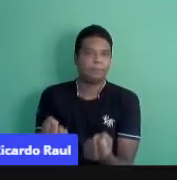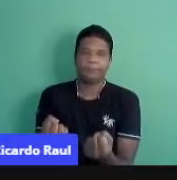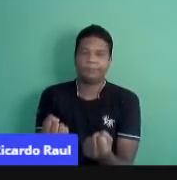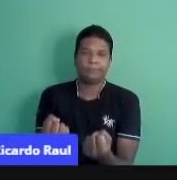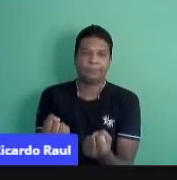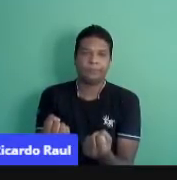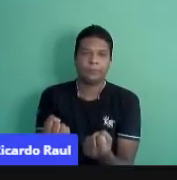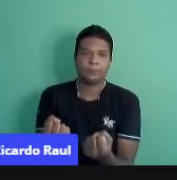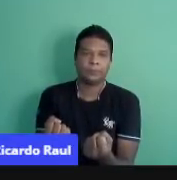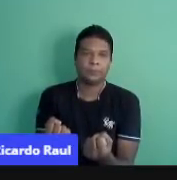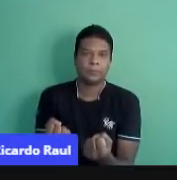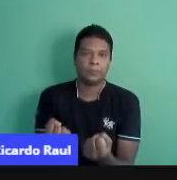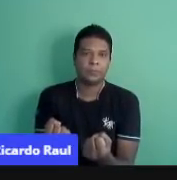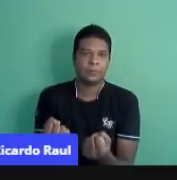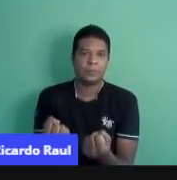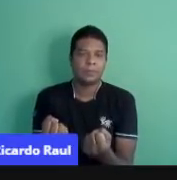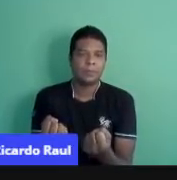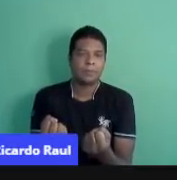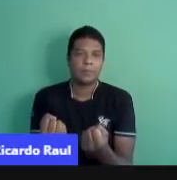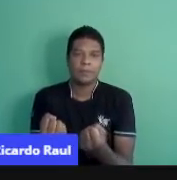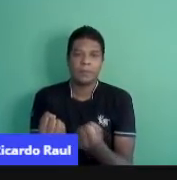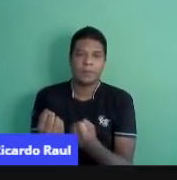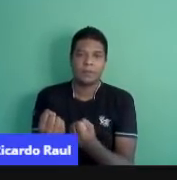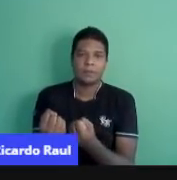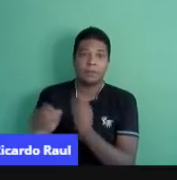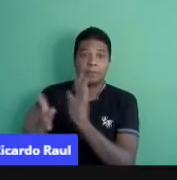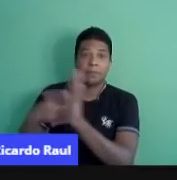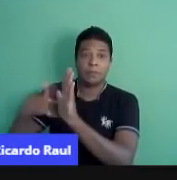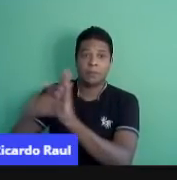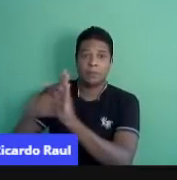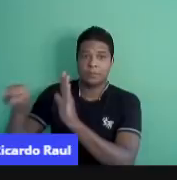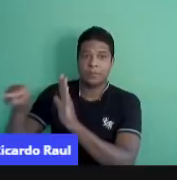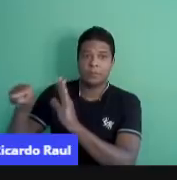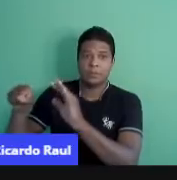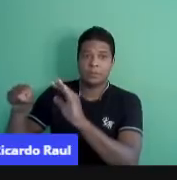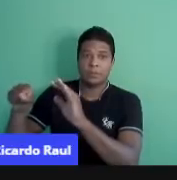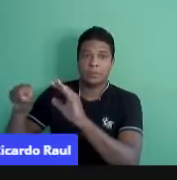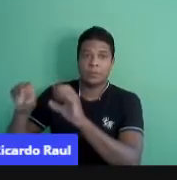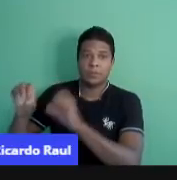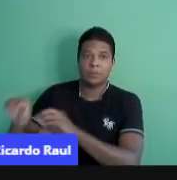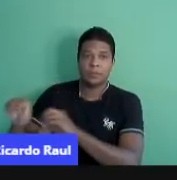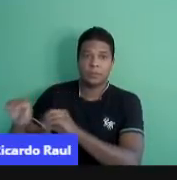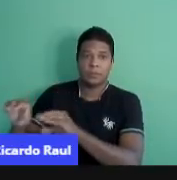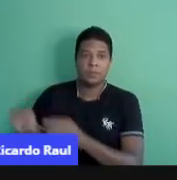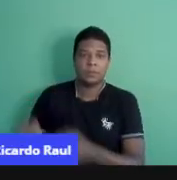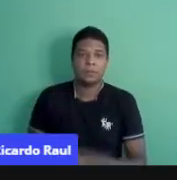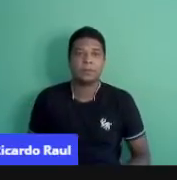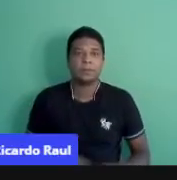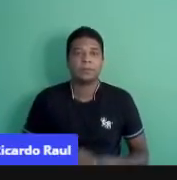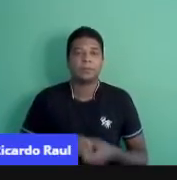arte, principalmente na educação. Próximo, por favor.